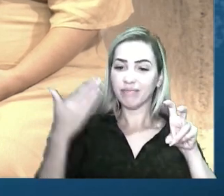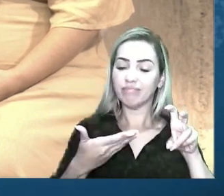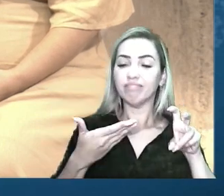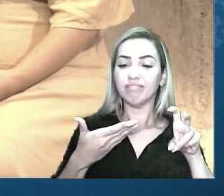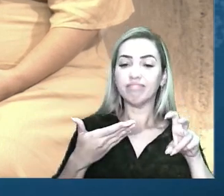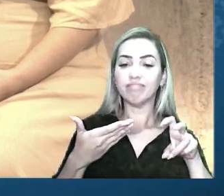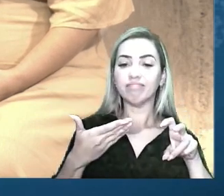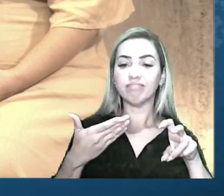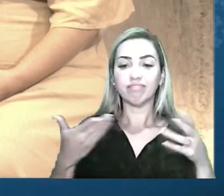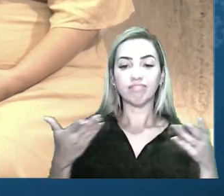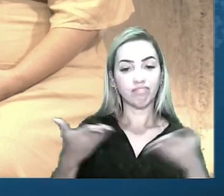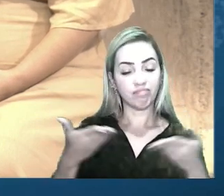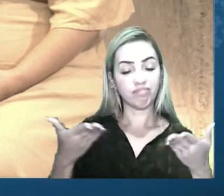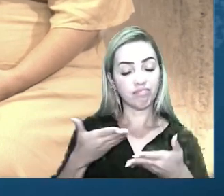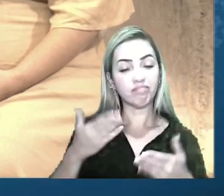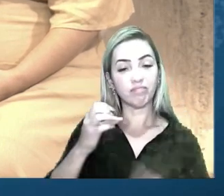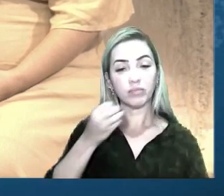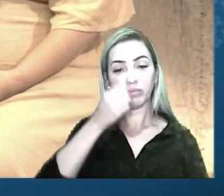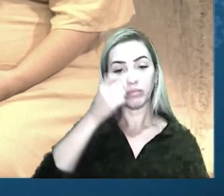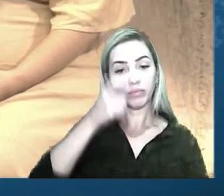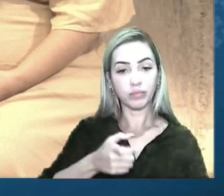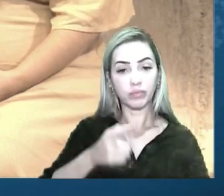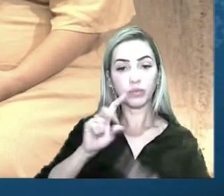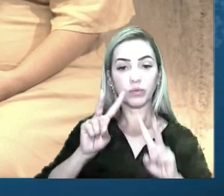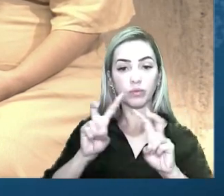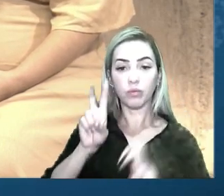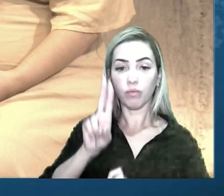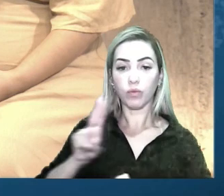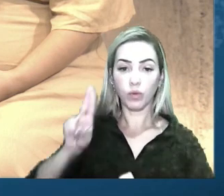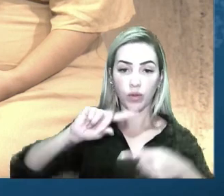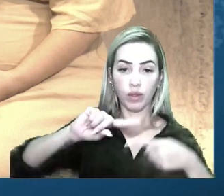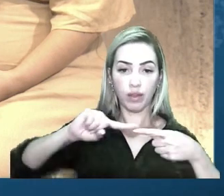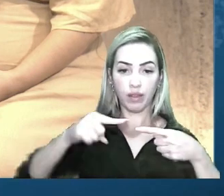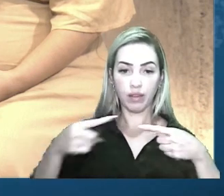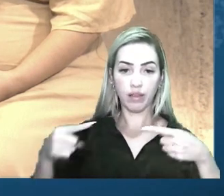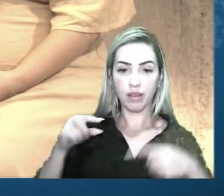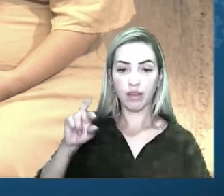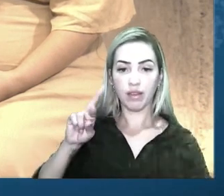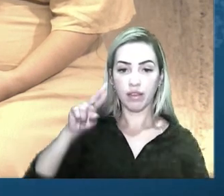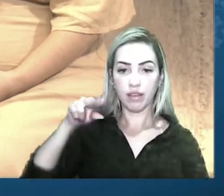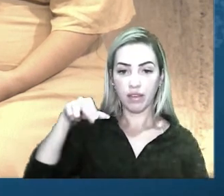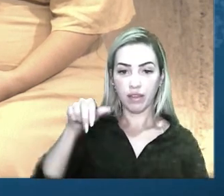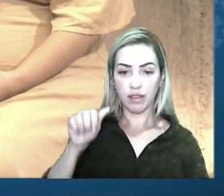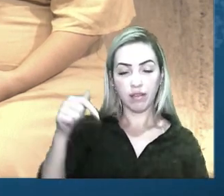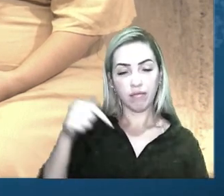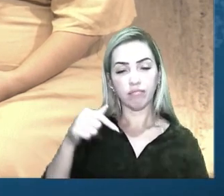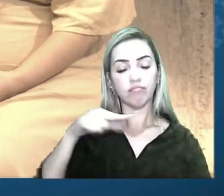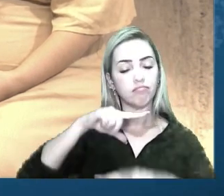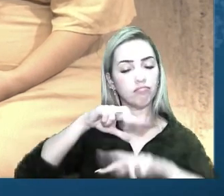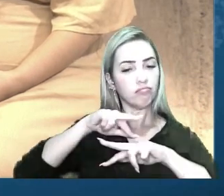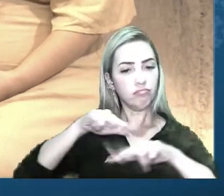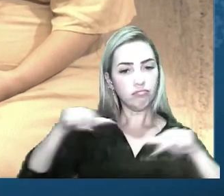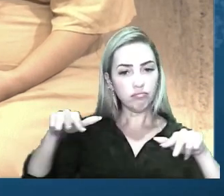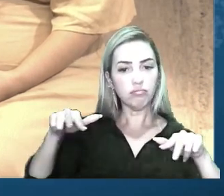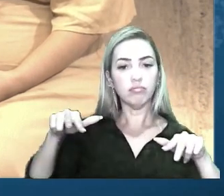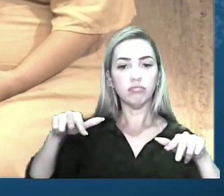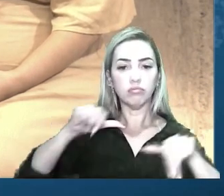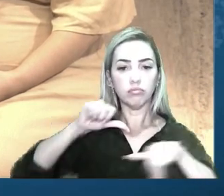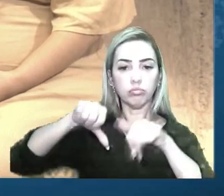atual e interessante, que é o uso de RNAs, que são moléculas tão diversas e versáteis